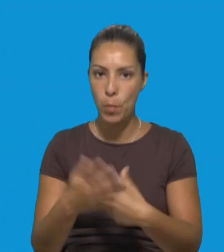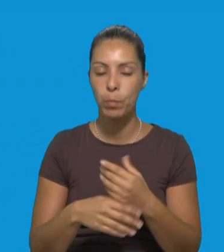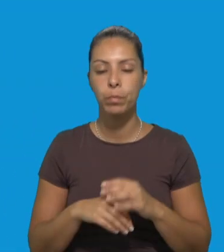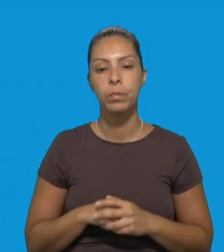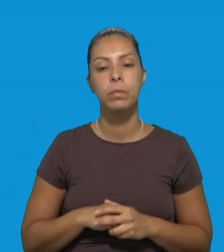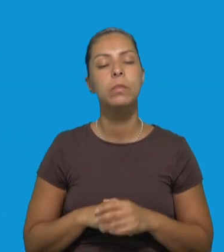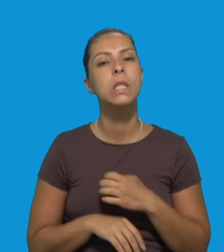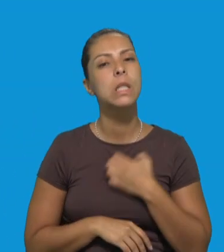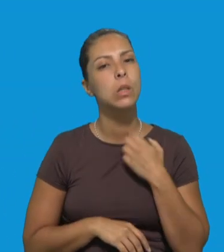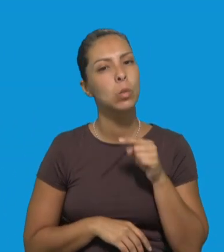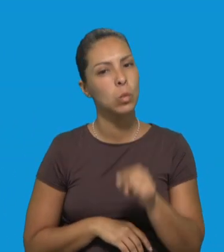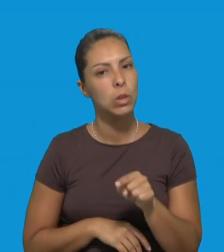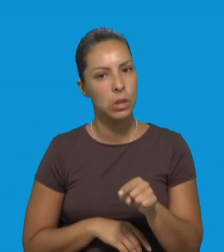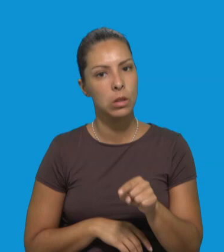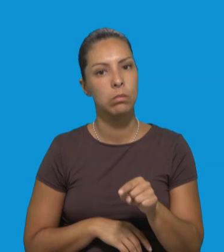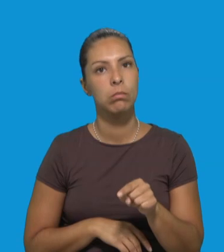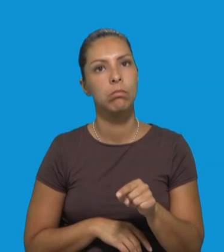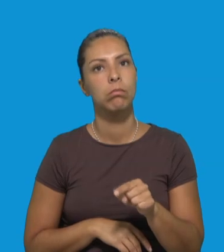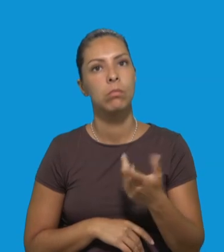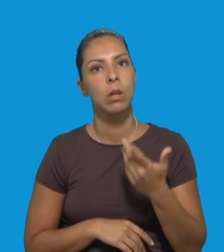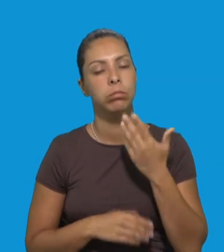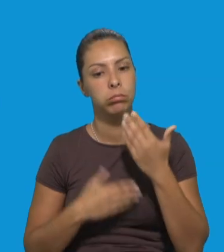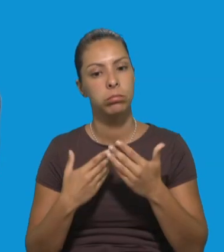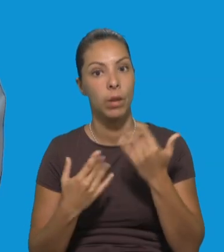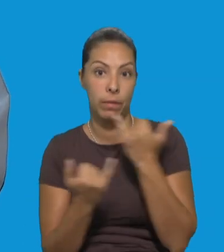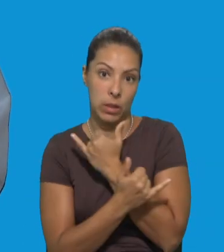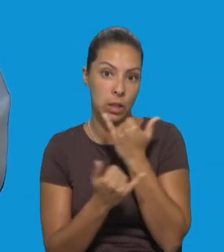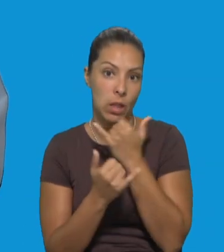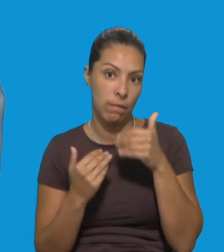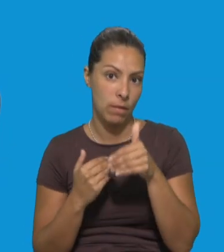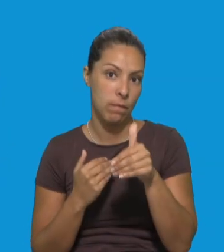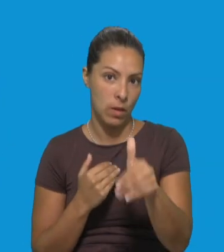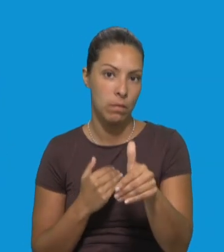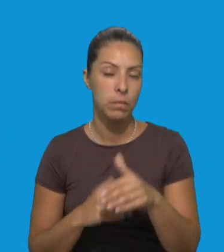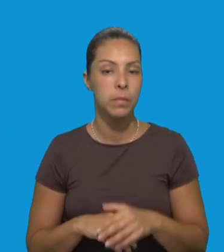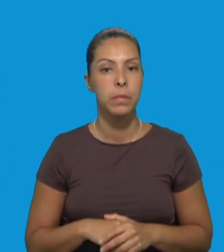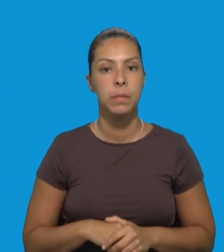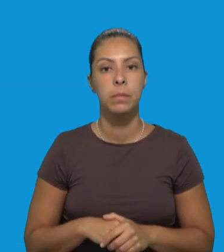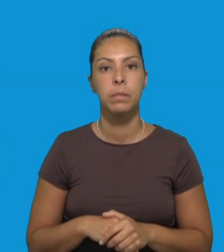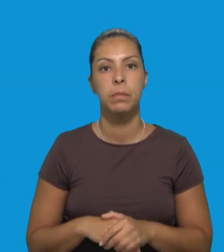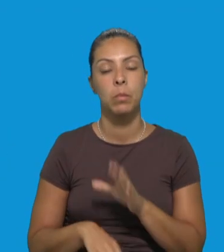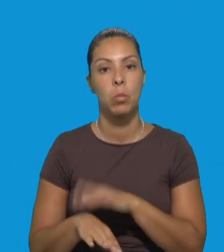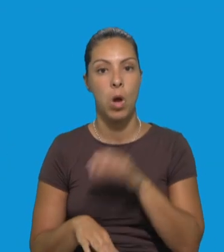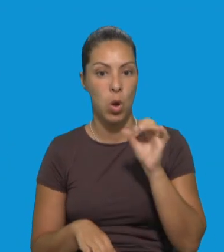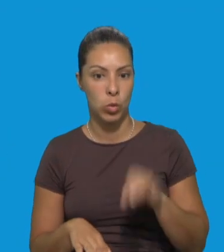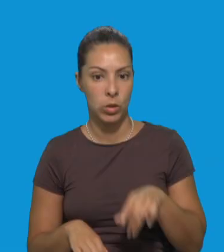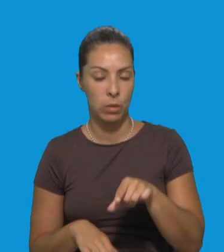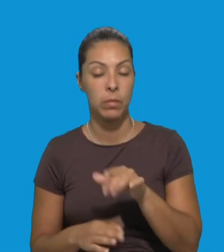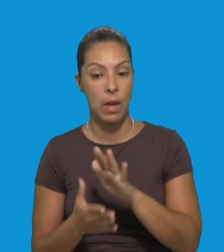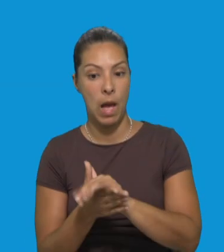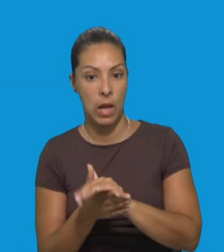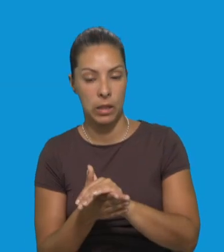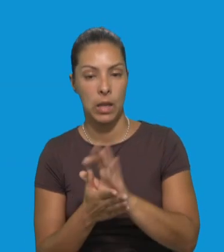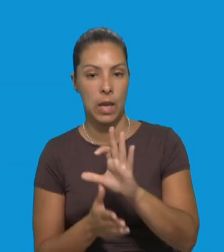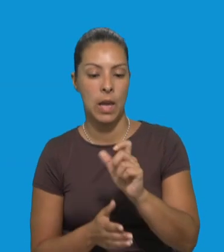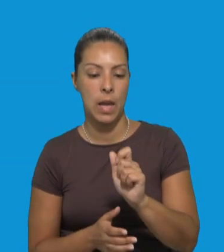é também, naturalmente, uma dimensão de felicidade. E por isso o texto da carta aos